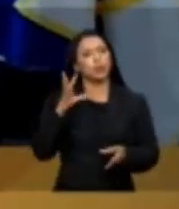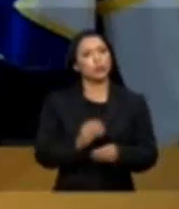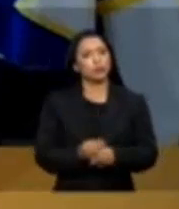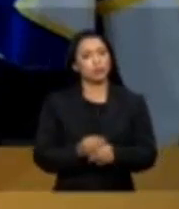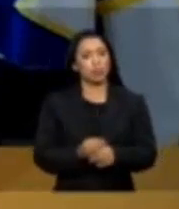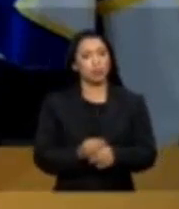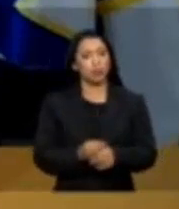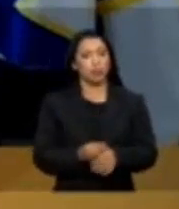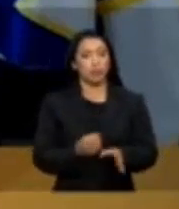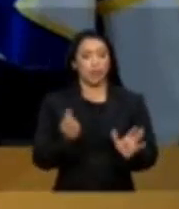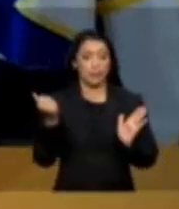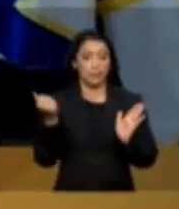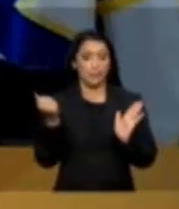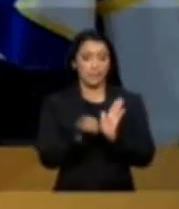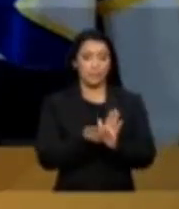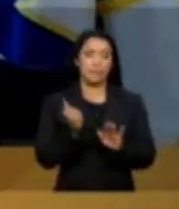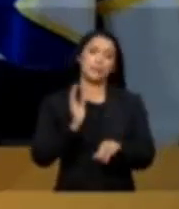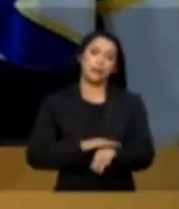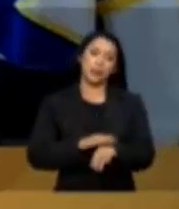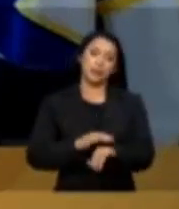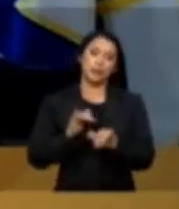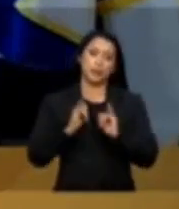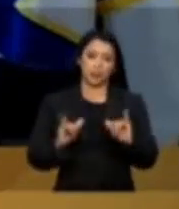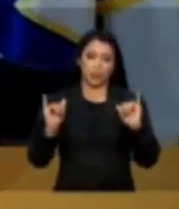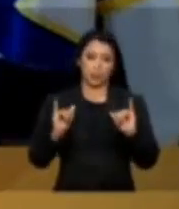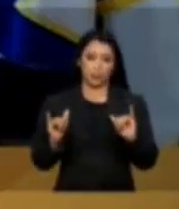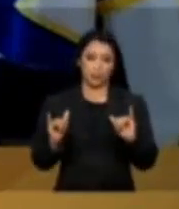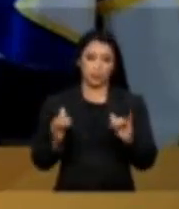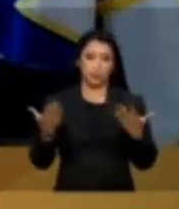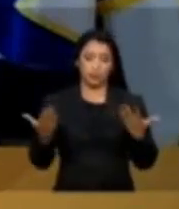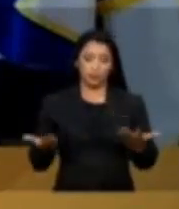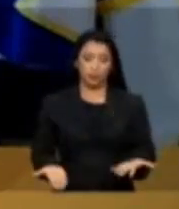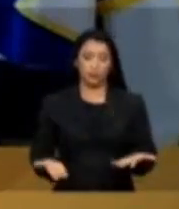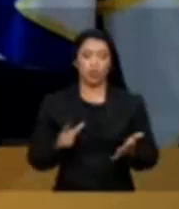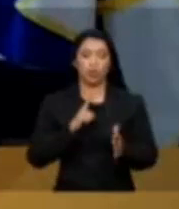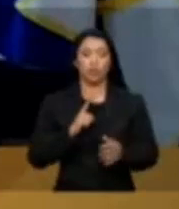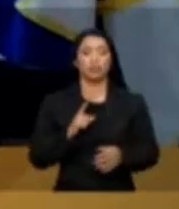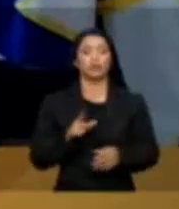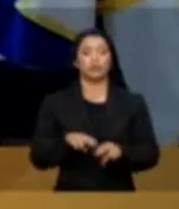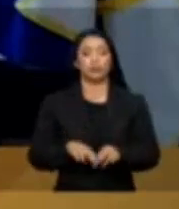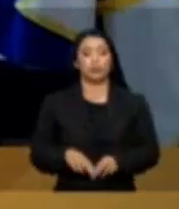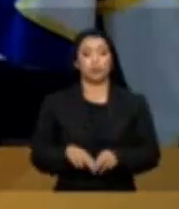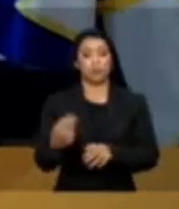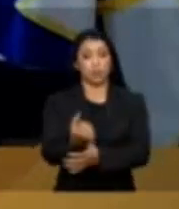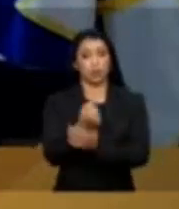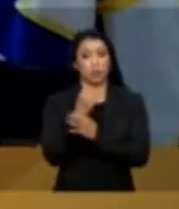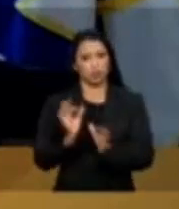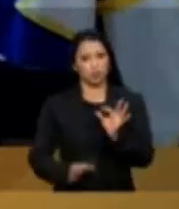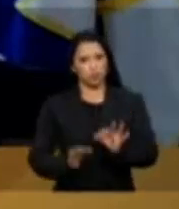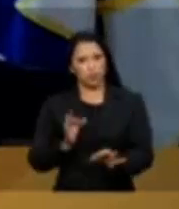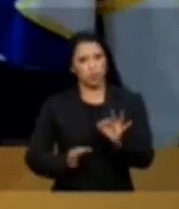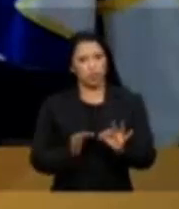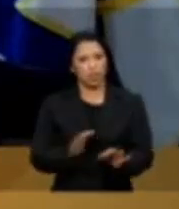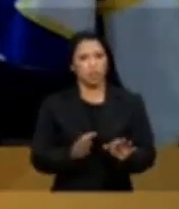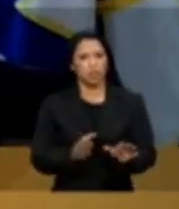demarcatório, dada a sua natureza declaratória. Por motivos de segurança jurídica, a identificação